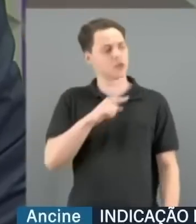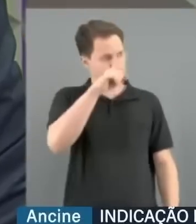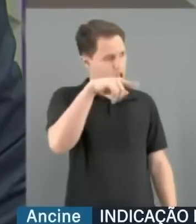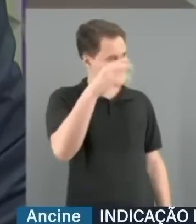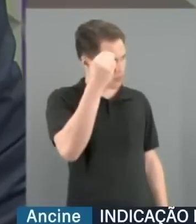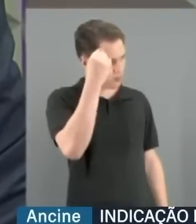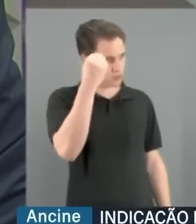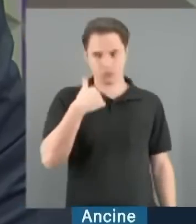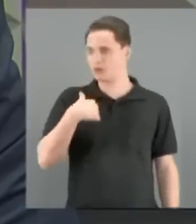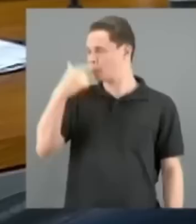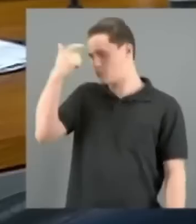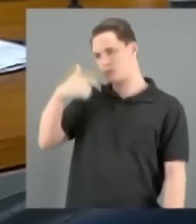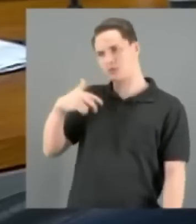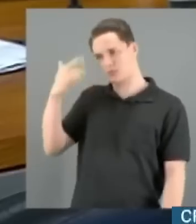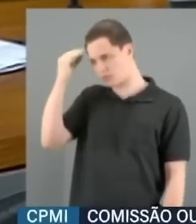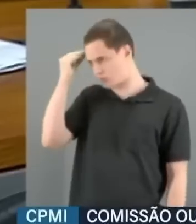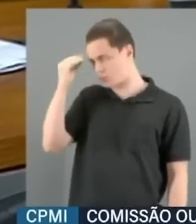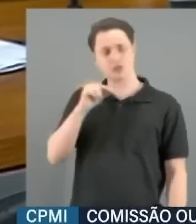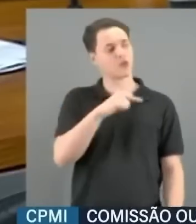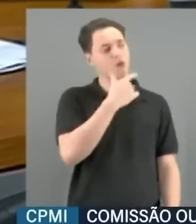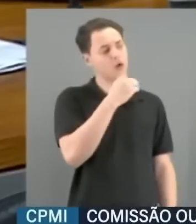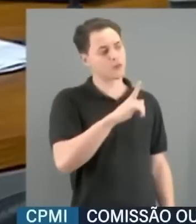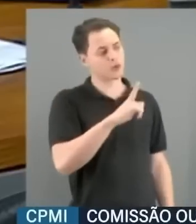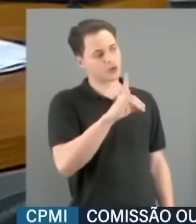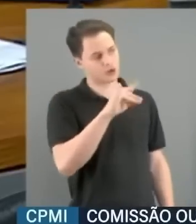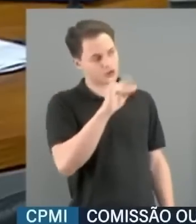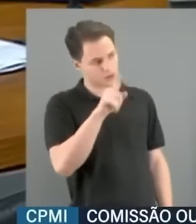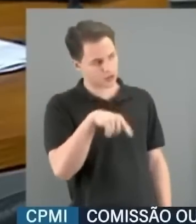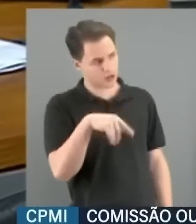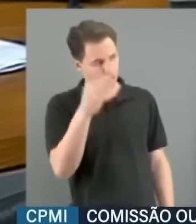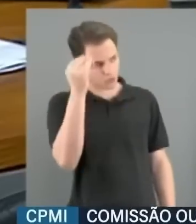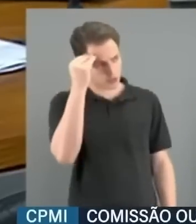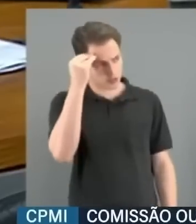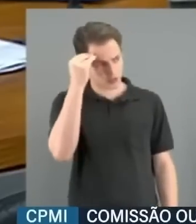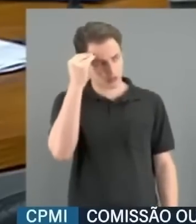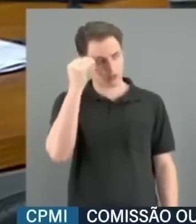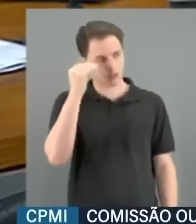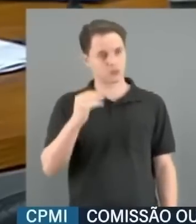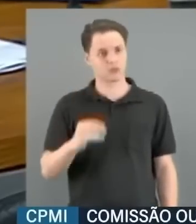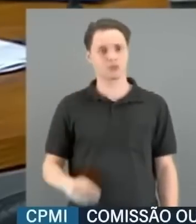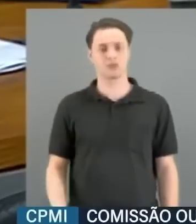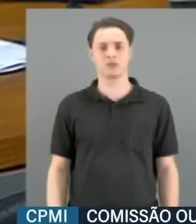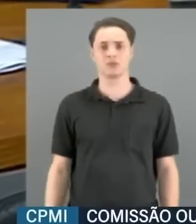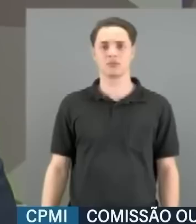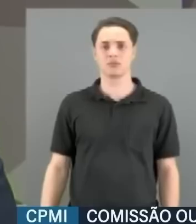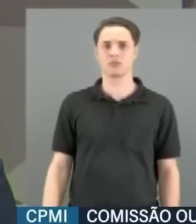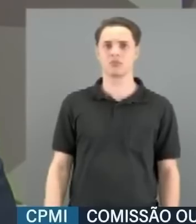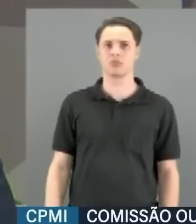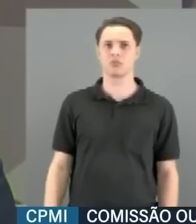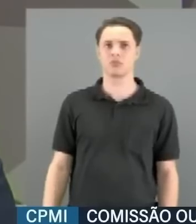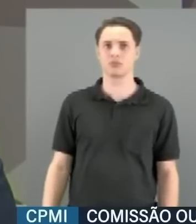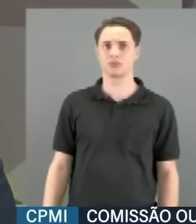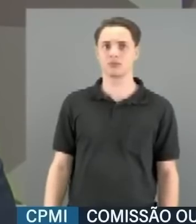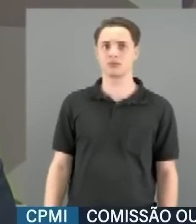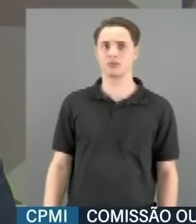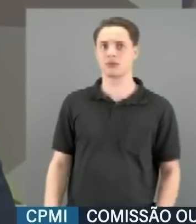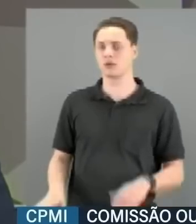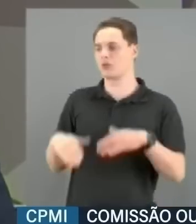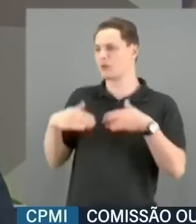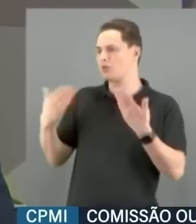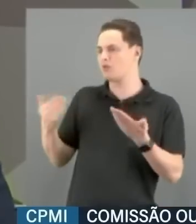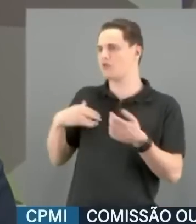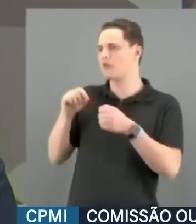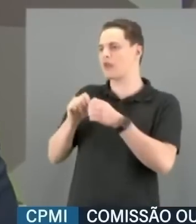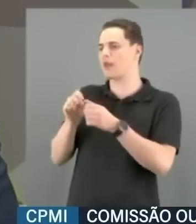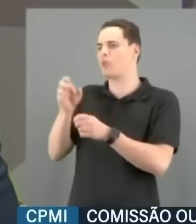Eu não, senhor deputado. Não é, e o G. Dias é? O senhor não tem como responder. Eu digo da quebradeira toda. Deputado, eu estaria sendo leviano emitindo